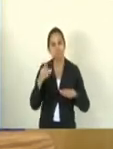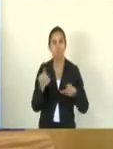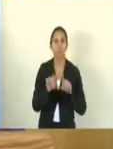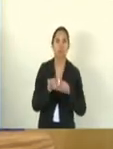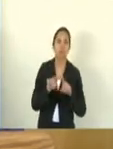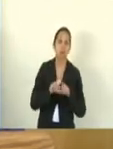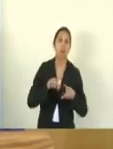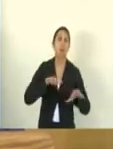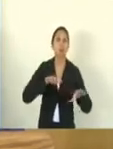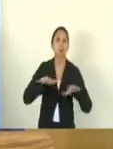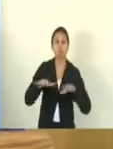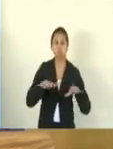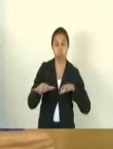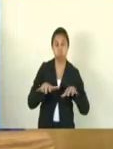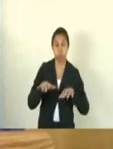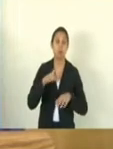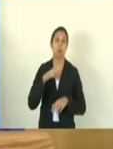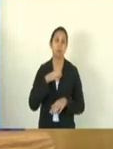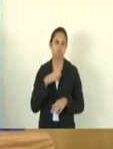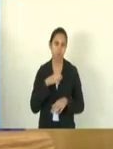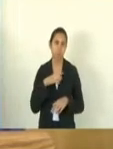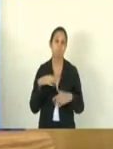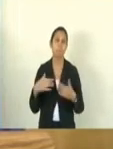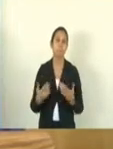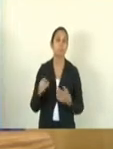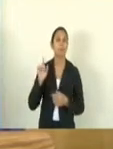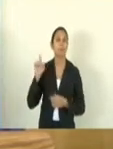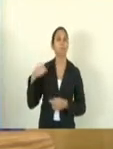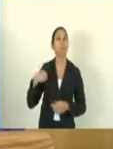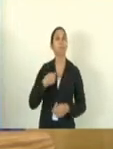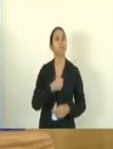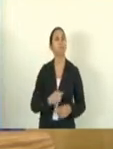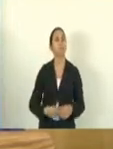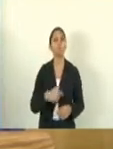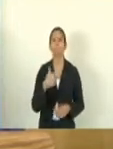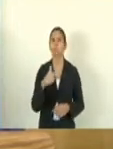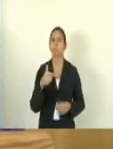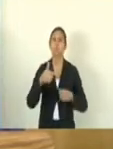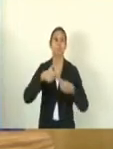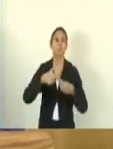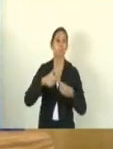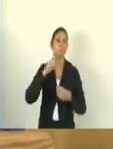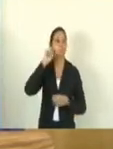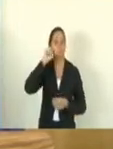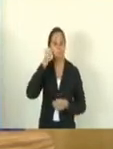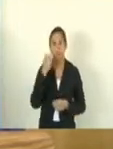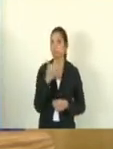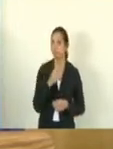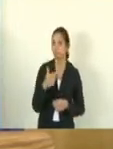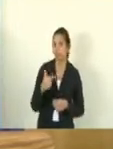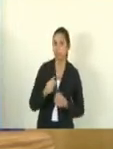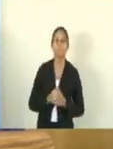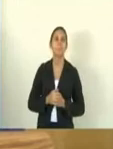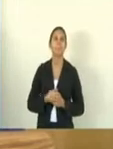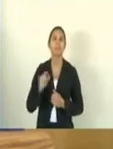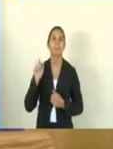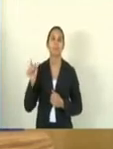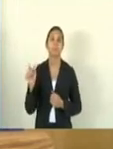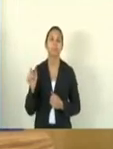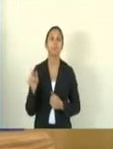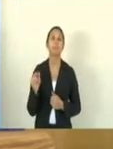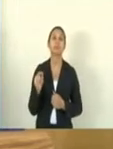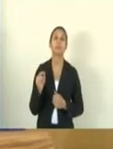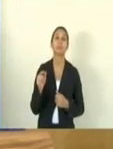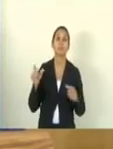terremotos. E o Japão não tem petróleo, os seus recursos minerais são